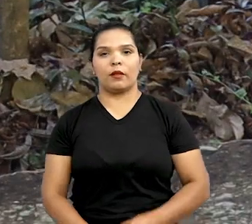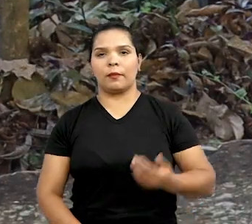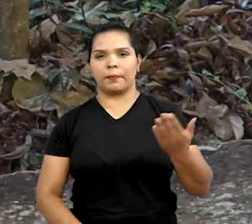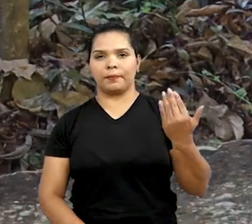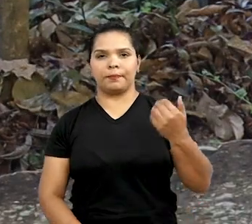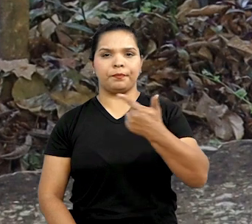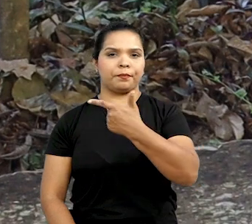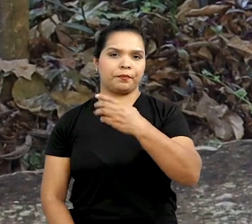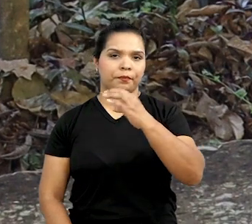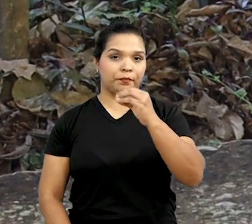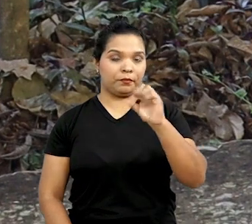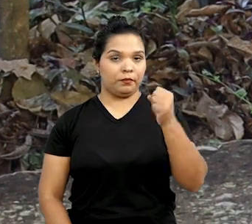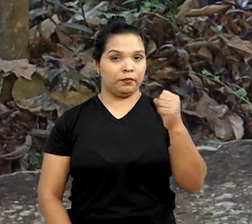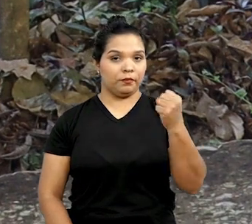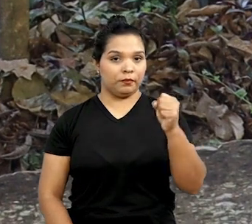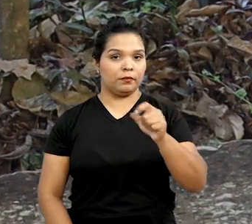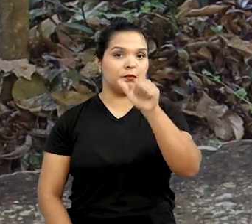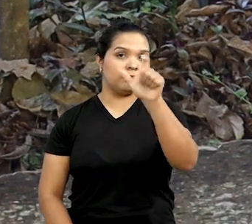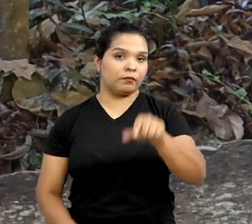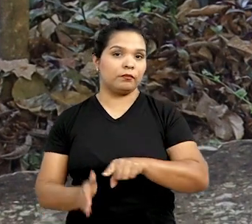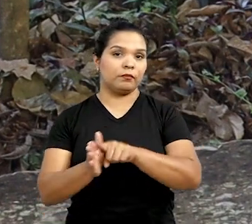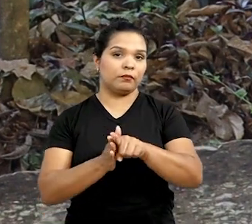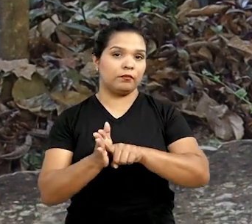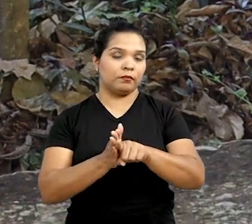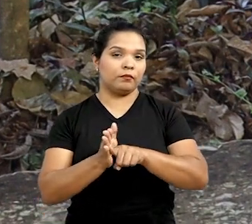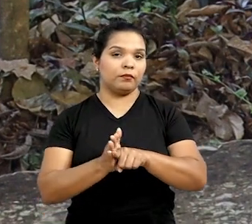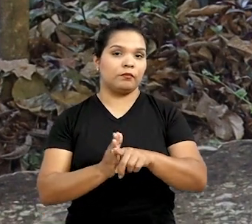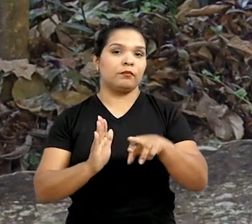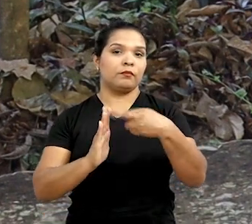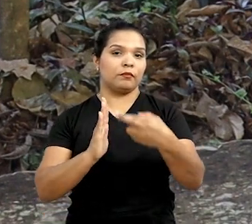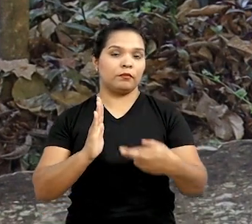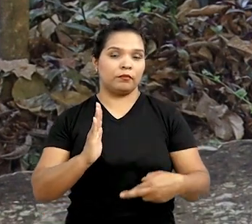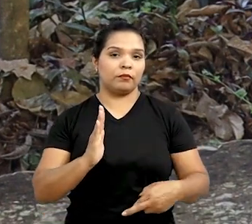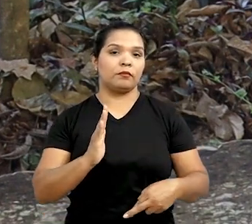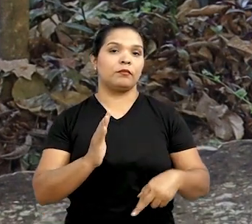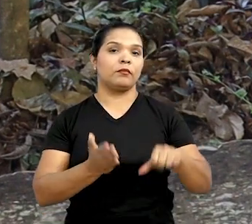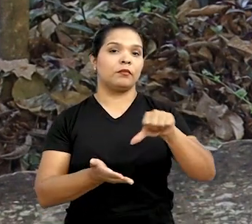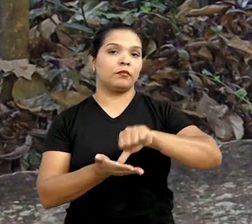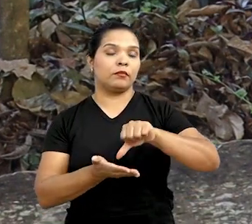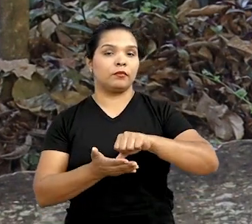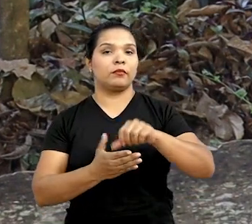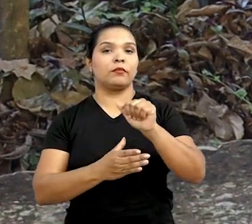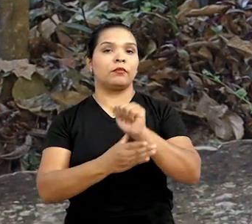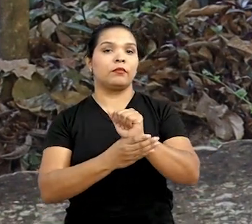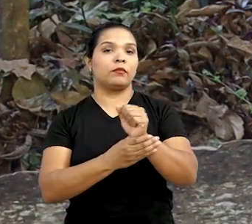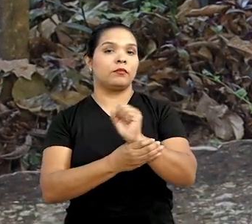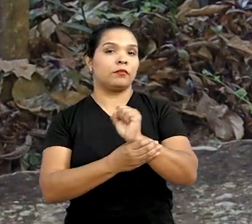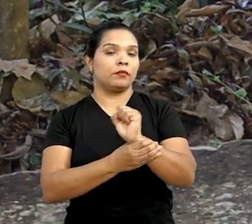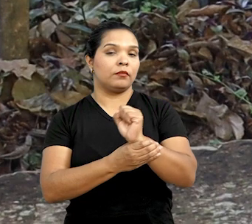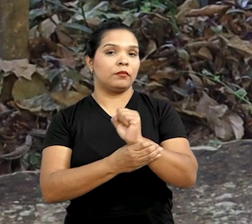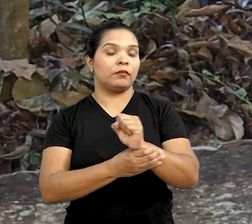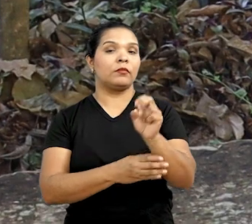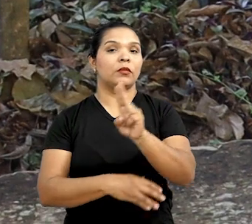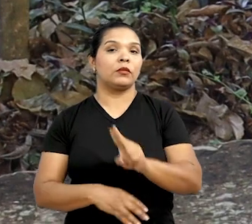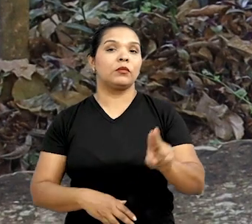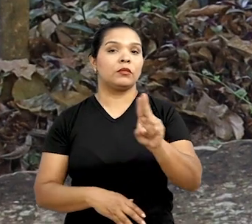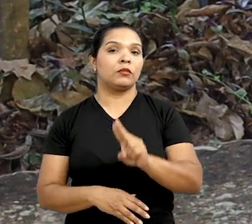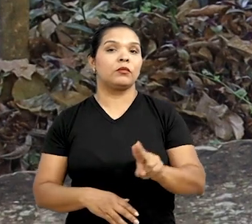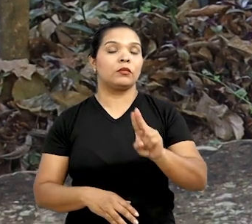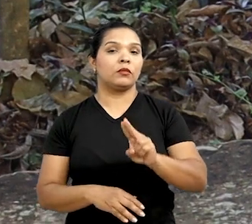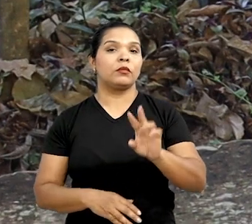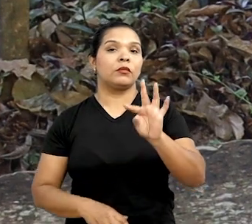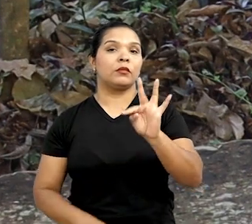Desde 2008, pesquisadores da Universidade Federal do Recôncavo da Bahia, no campus de Amargosa, utilizam a arte da tecelagem